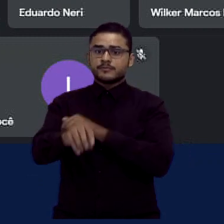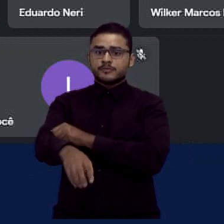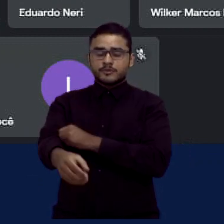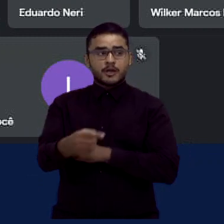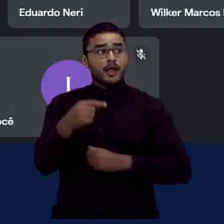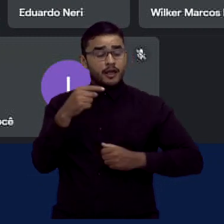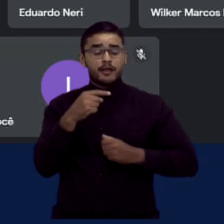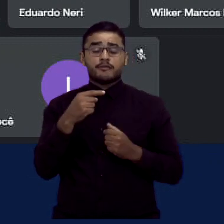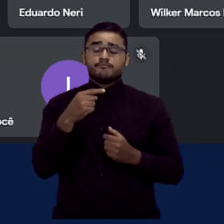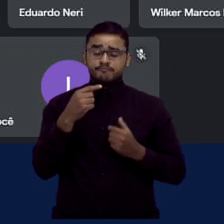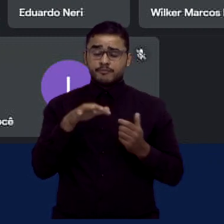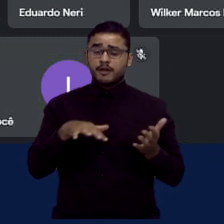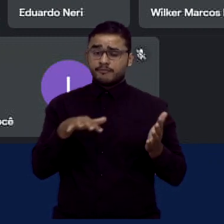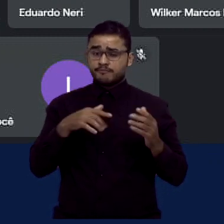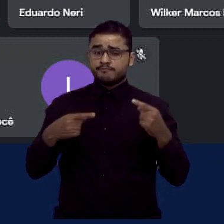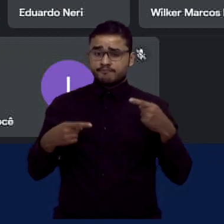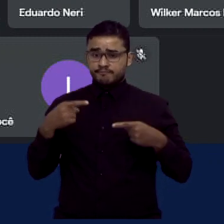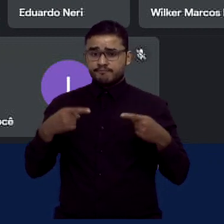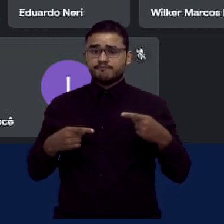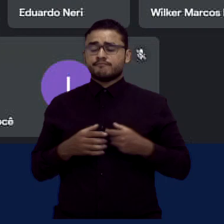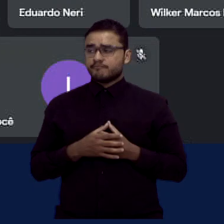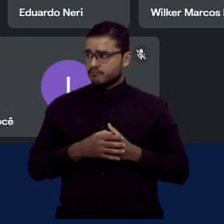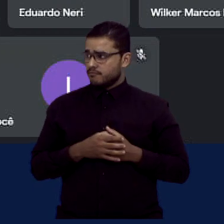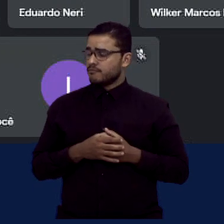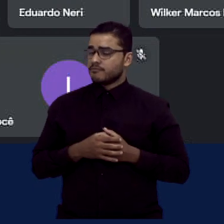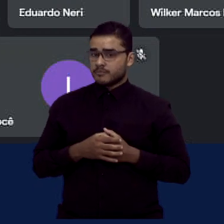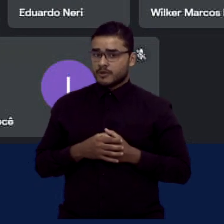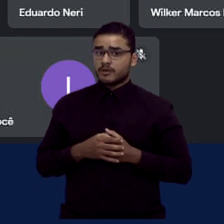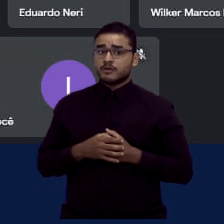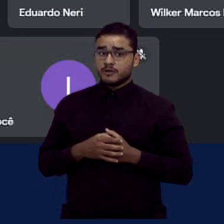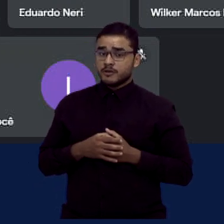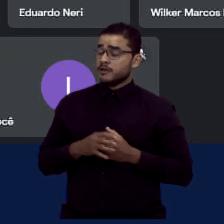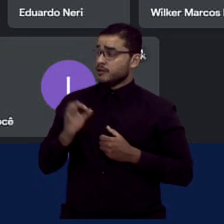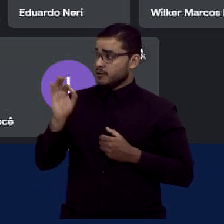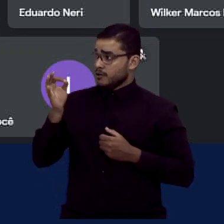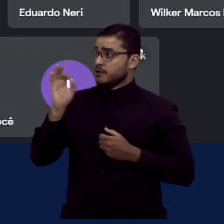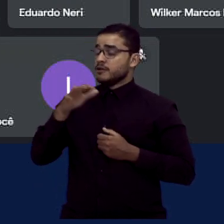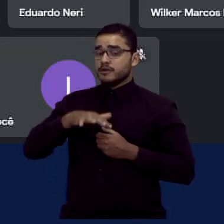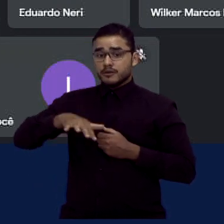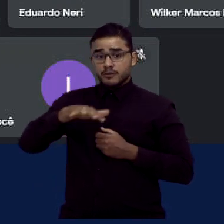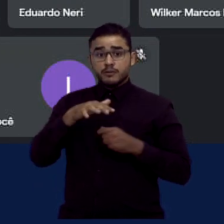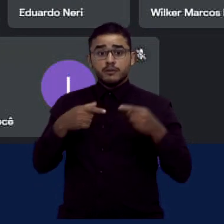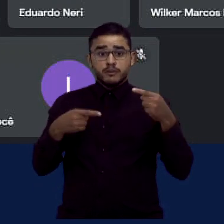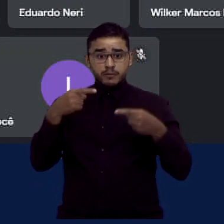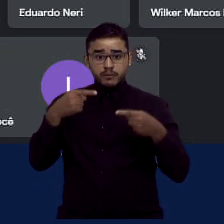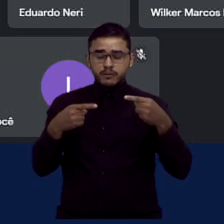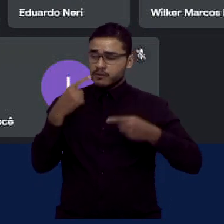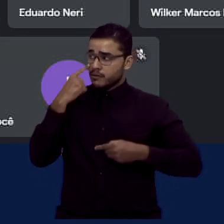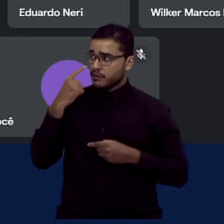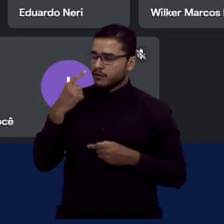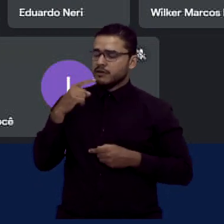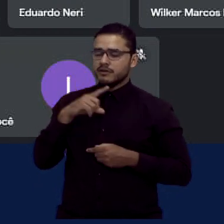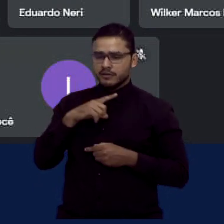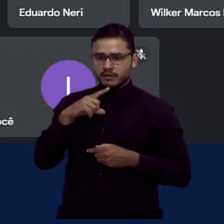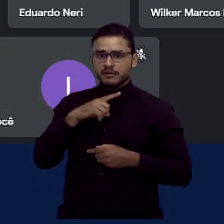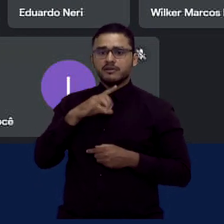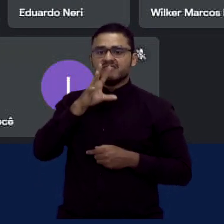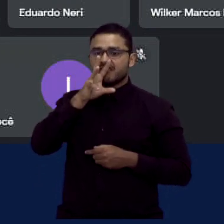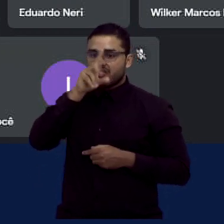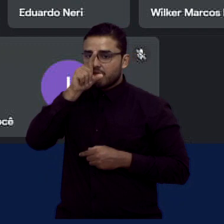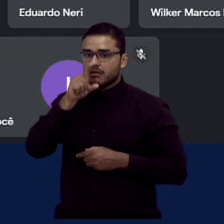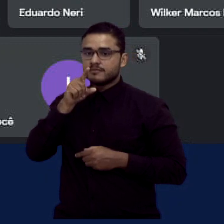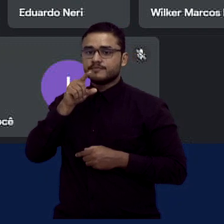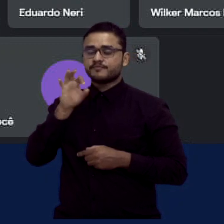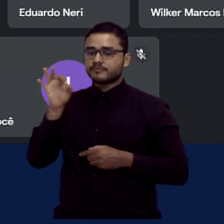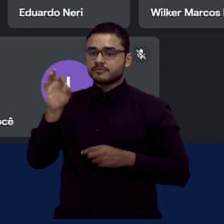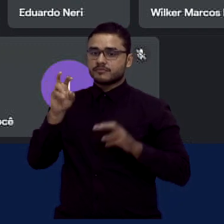Exatamente, é importante dizer isso. Isso também é uma decisão política. Muita gente fala, e eu, apesar de falar da Turma da Mônica, eu